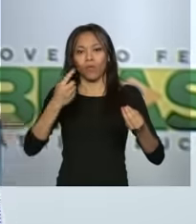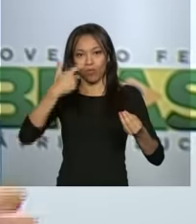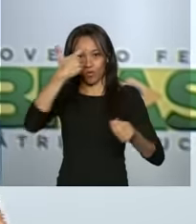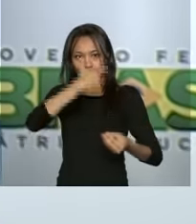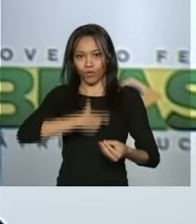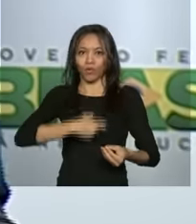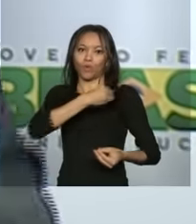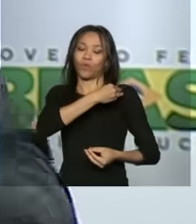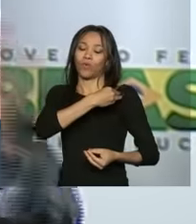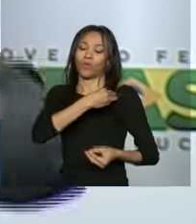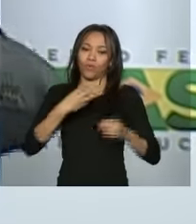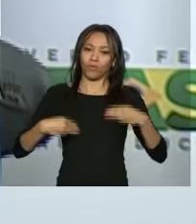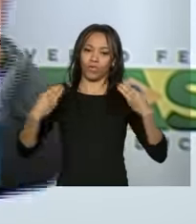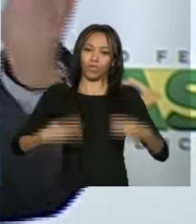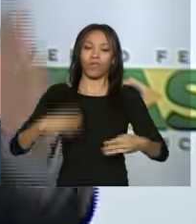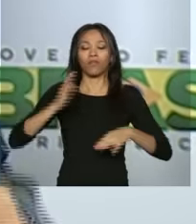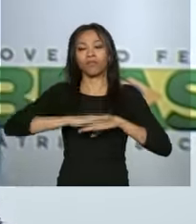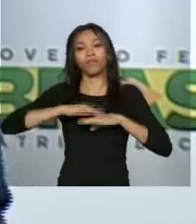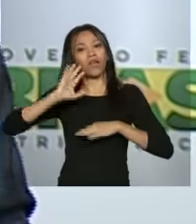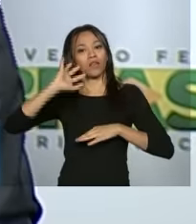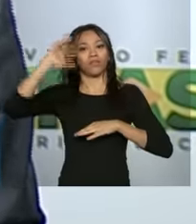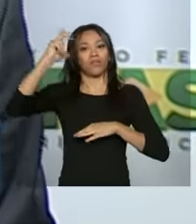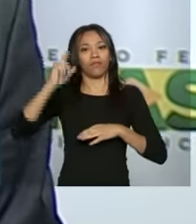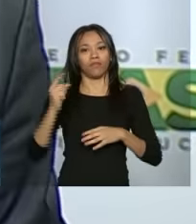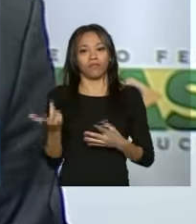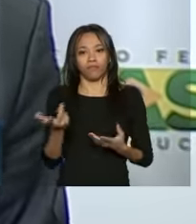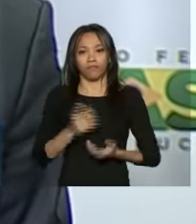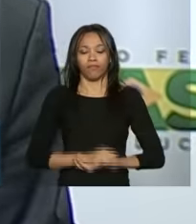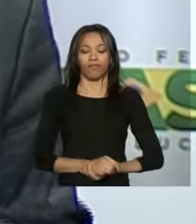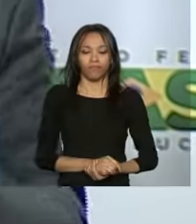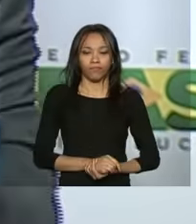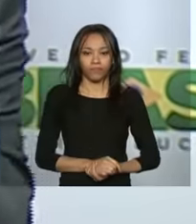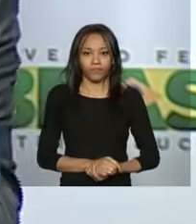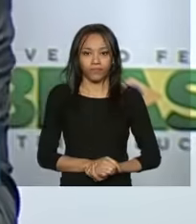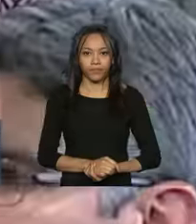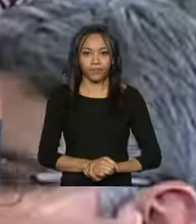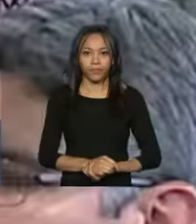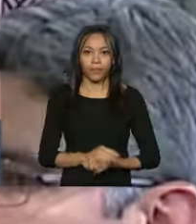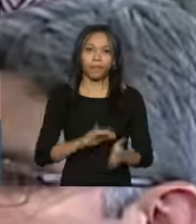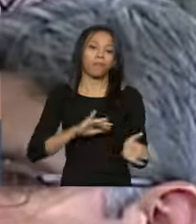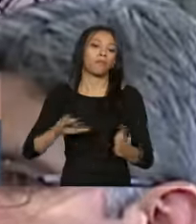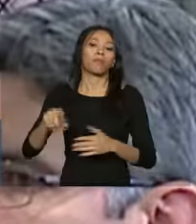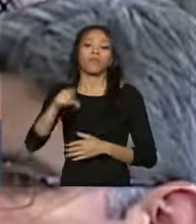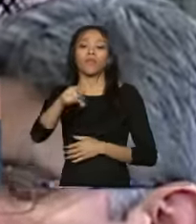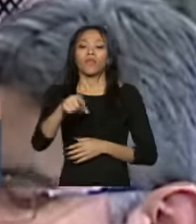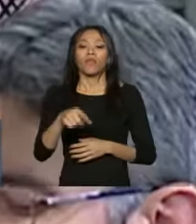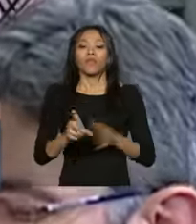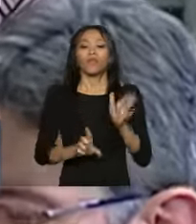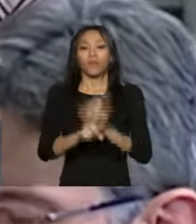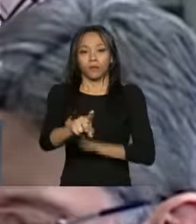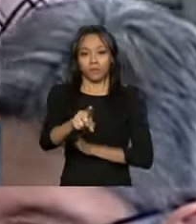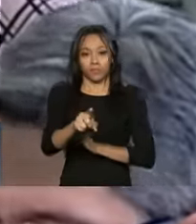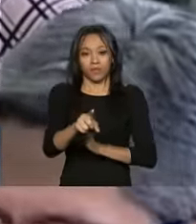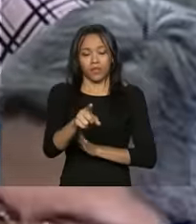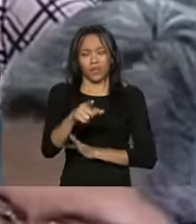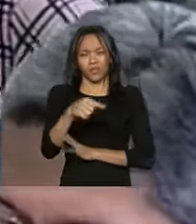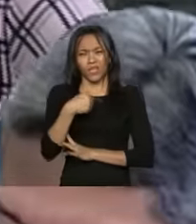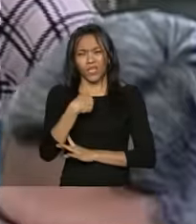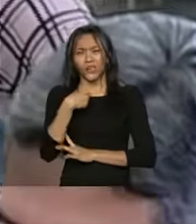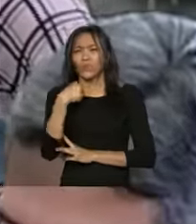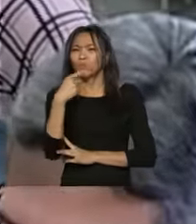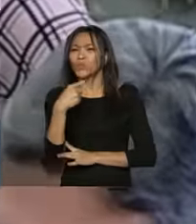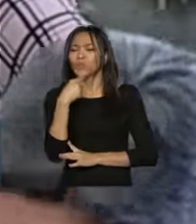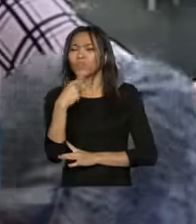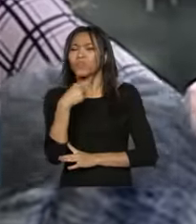tomando na nossa esfera sem prejuízo de outras que eles possam Air tomar é Carla Brasil eh eu fiquei com dúvida em relação a